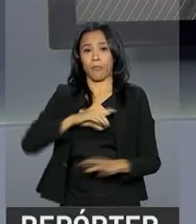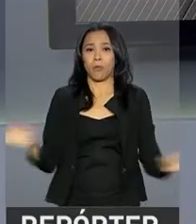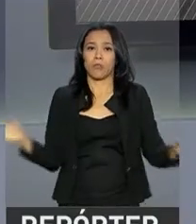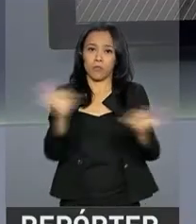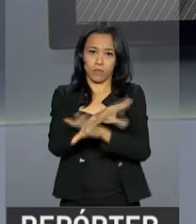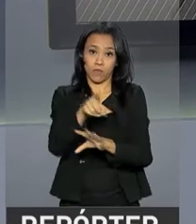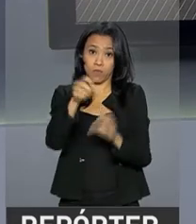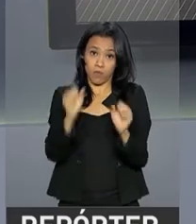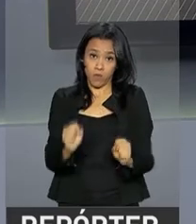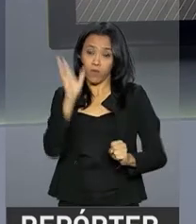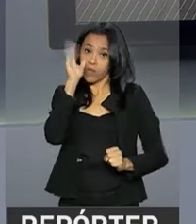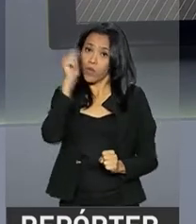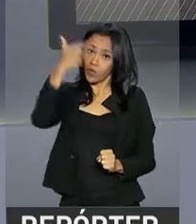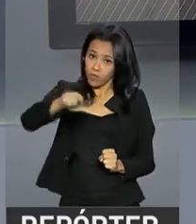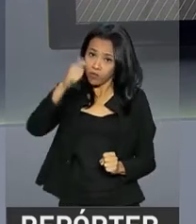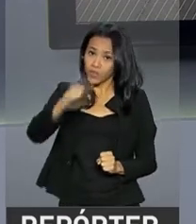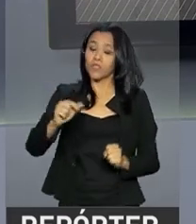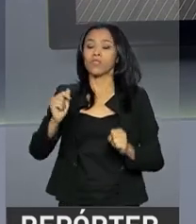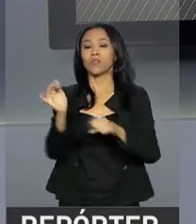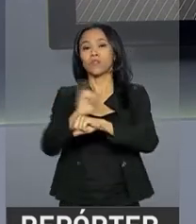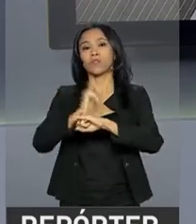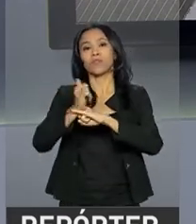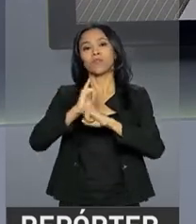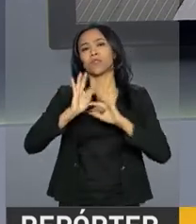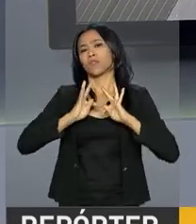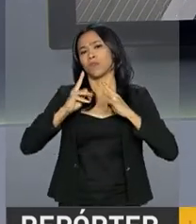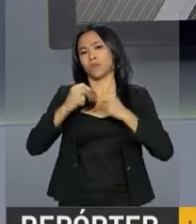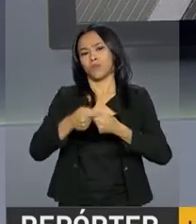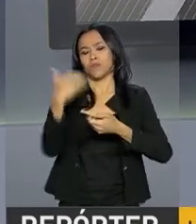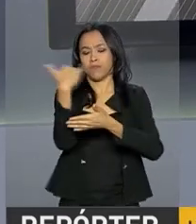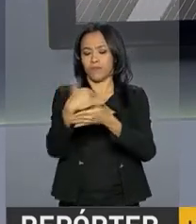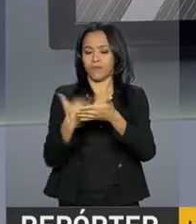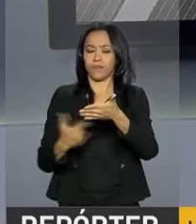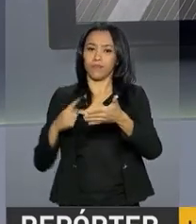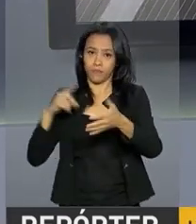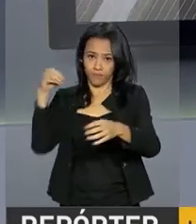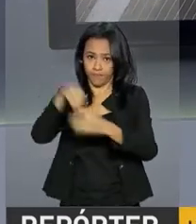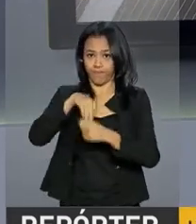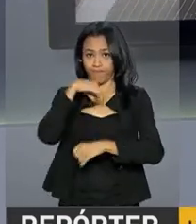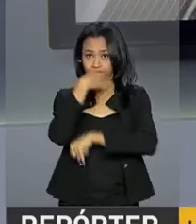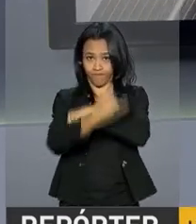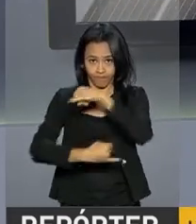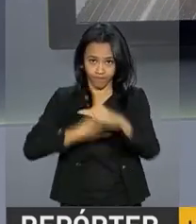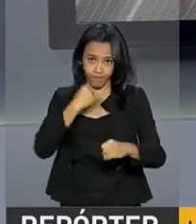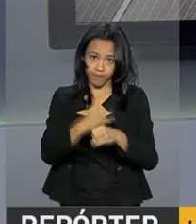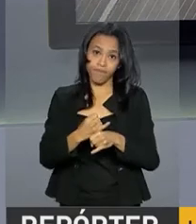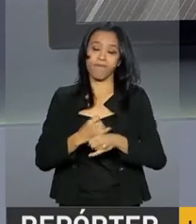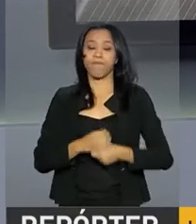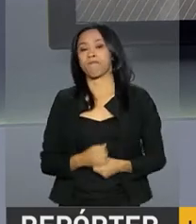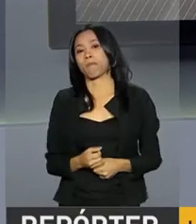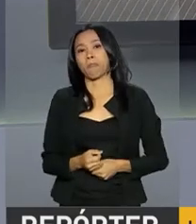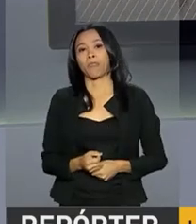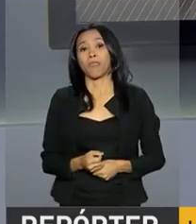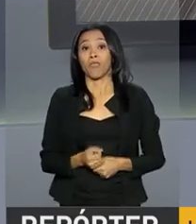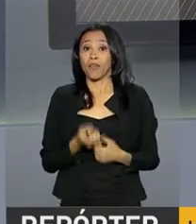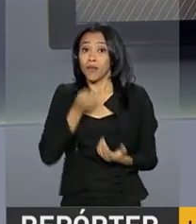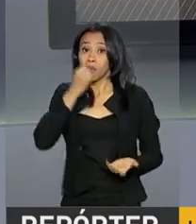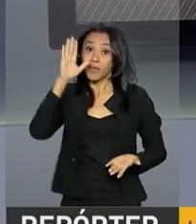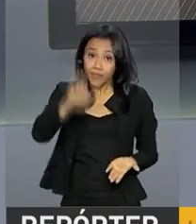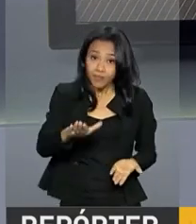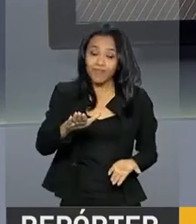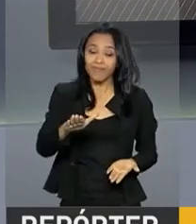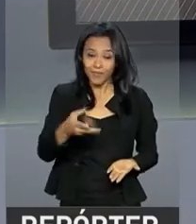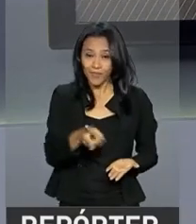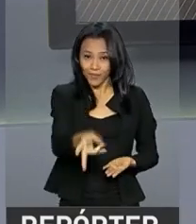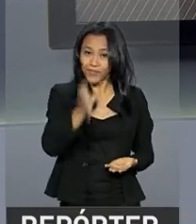aqui. Você pode rever as reportagens no YouTube. E toda a nossa programação também está na página da NBR e na internet. Uma boa tarde para